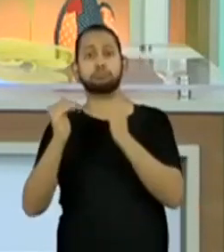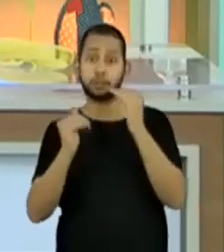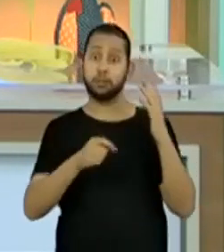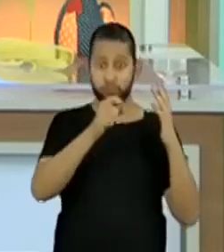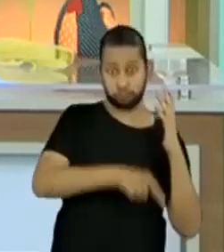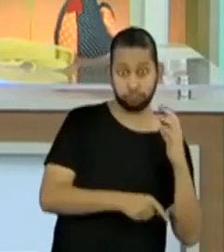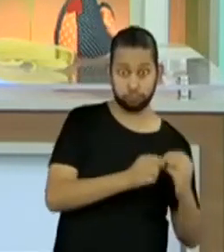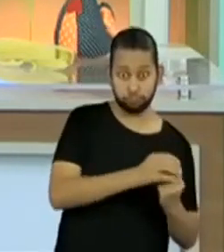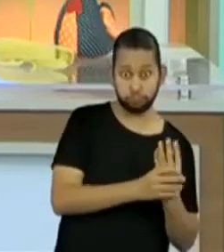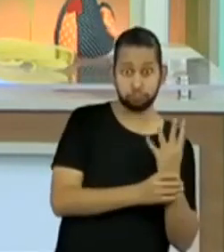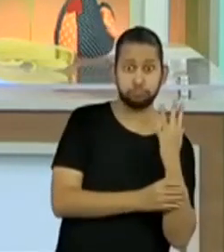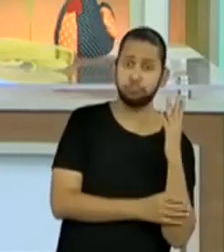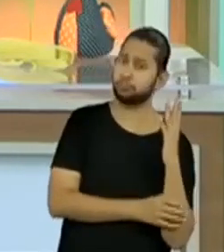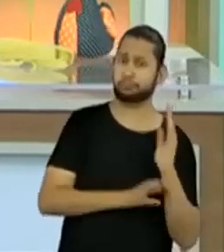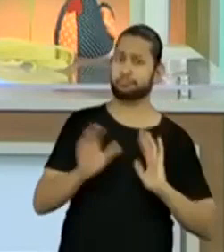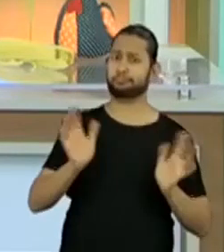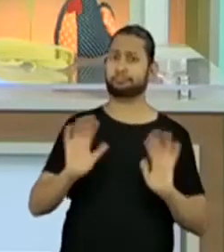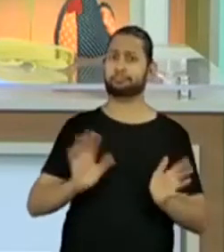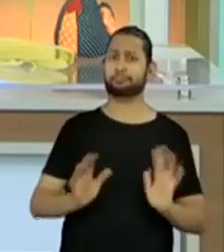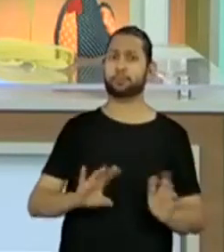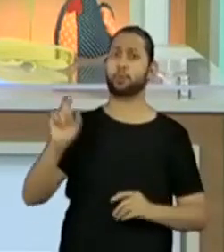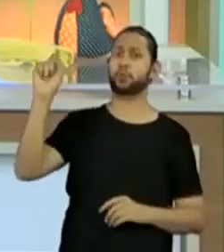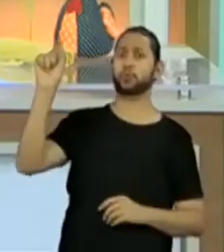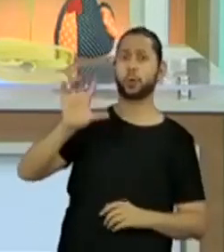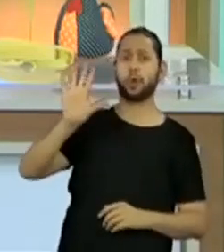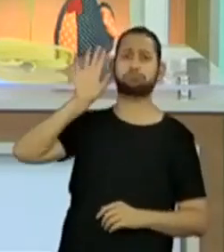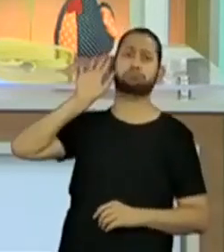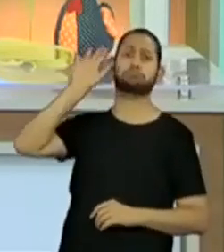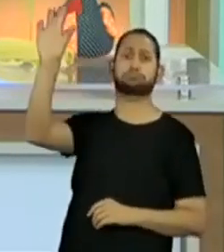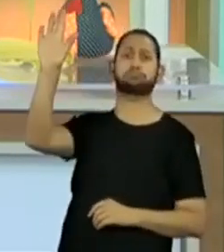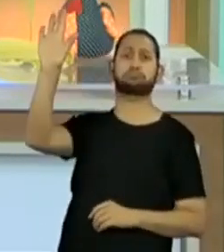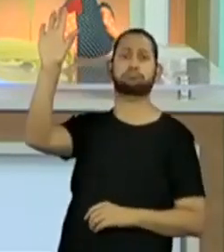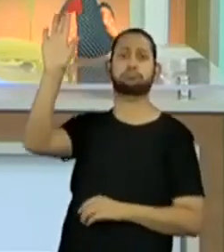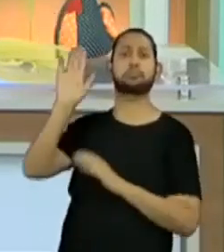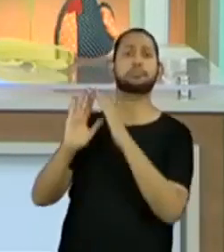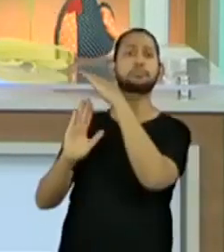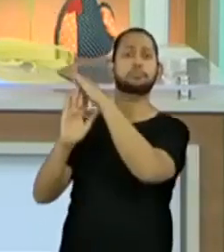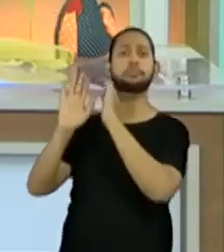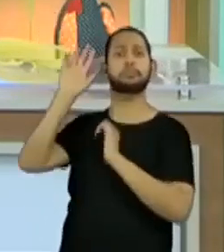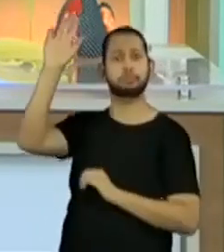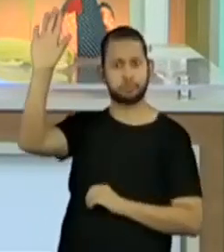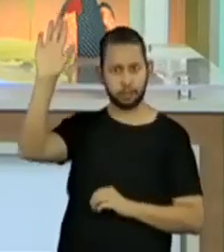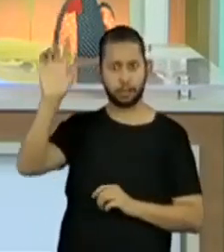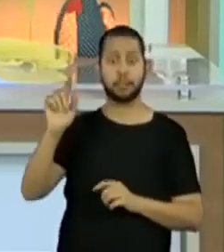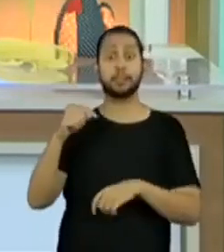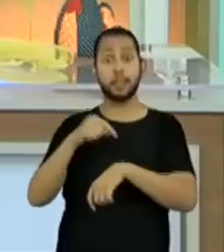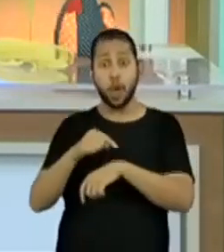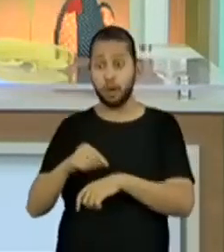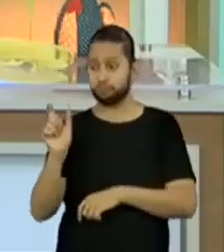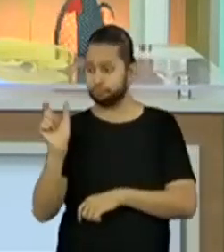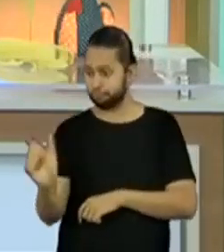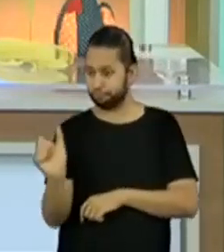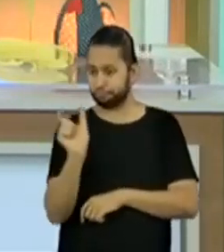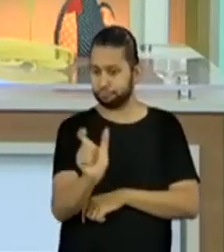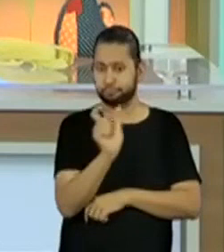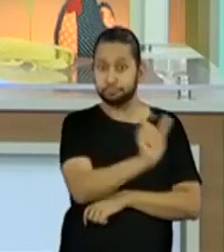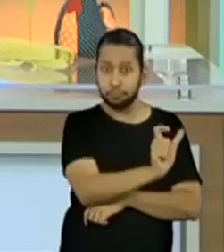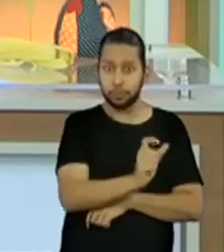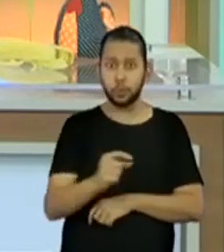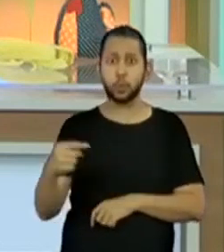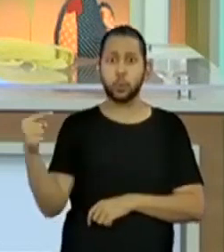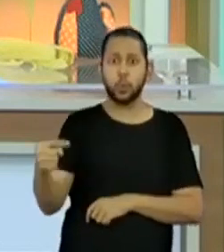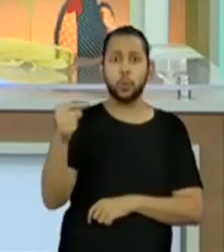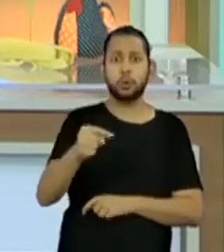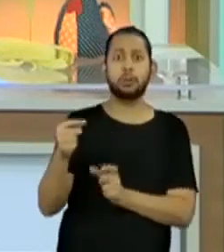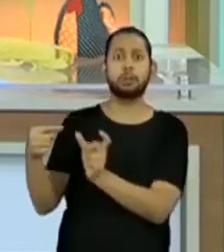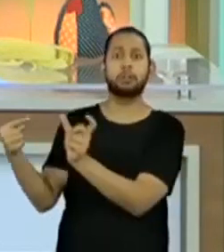as formas de vida na Terra, tá? Mas na hora de escrever a cadeia alimentar, não se coloca o Sol porque ele não é um